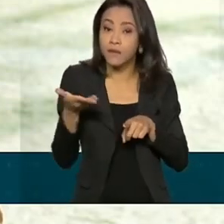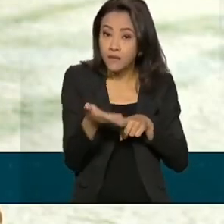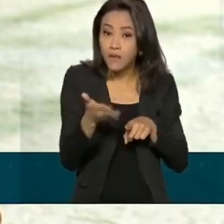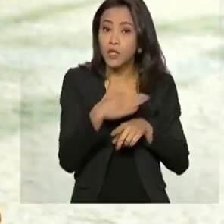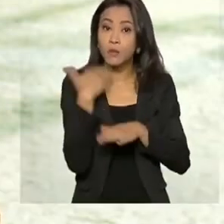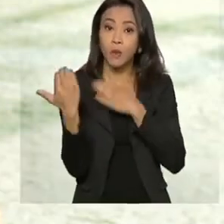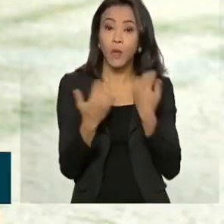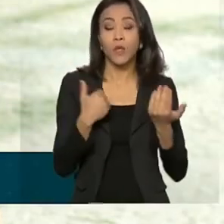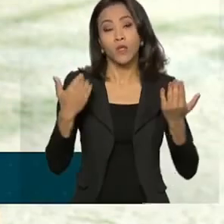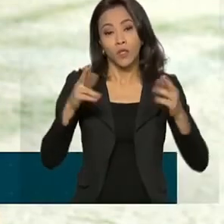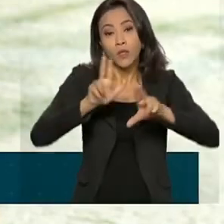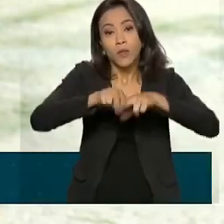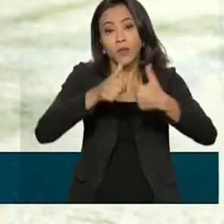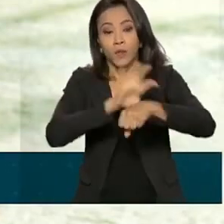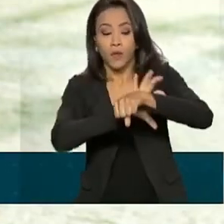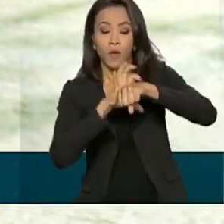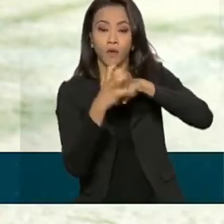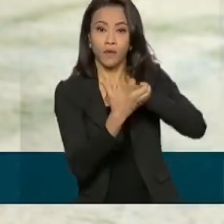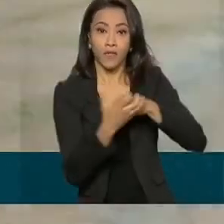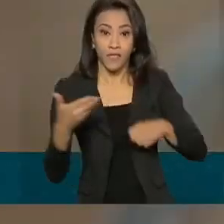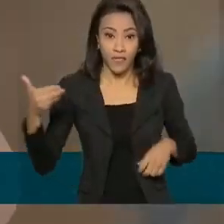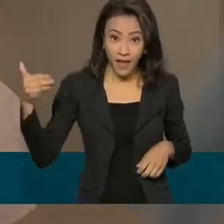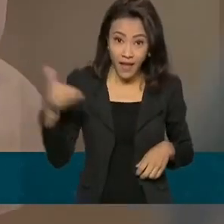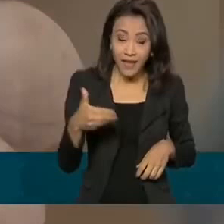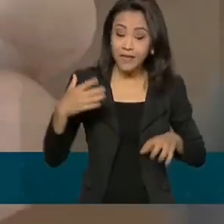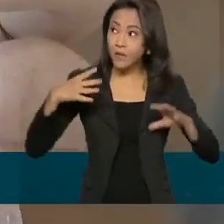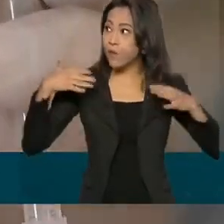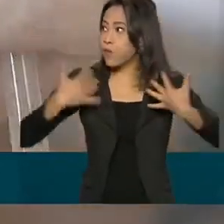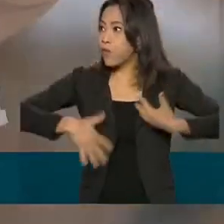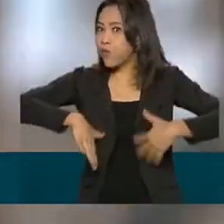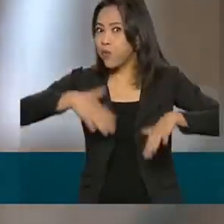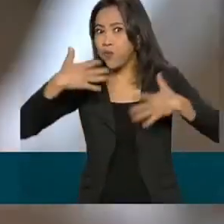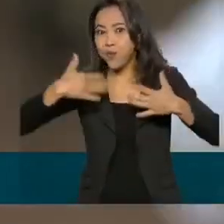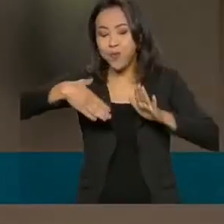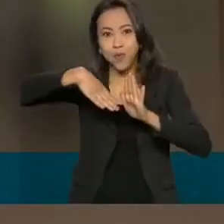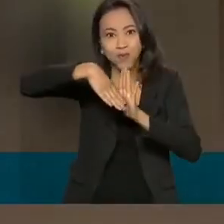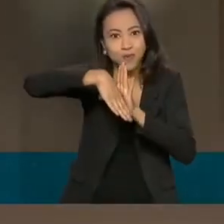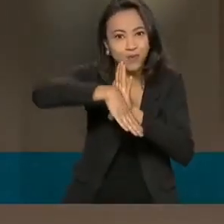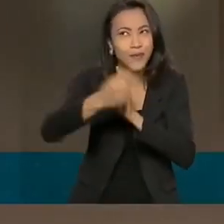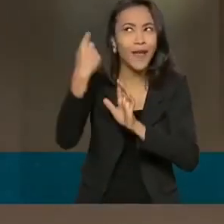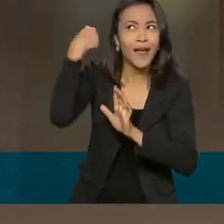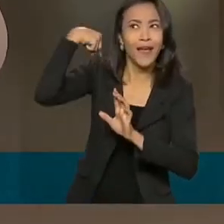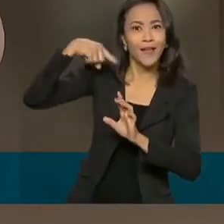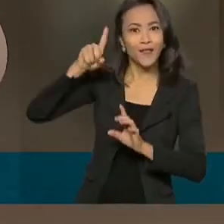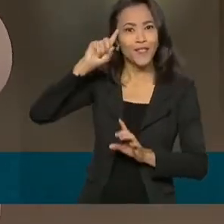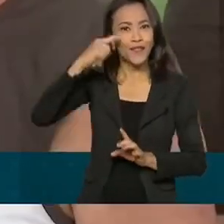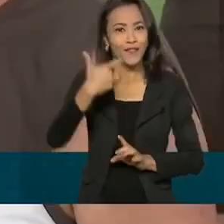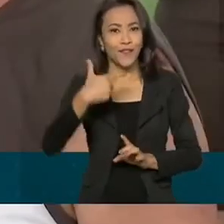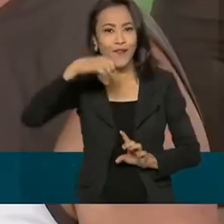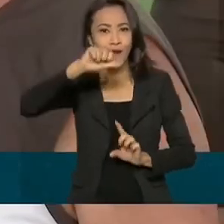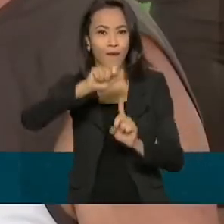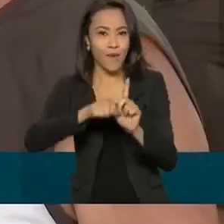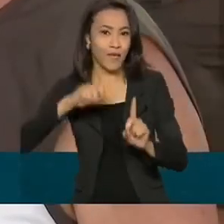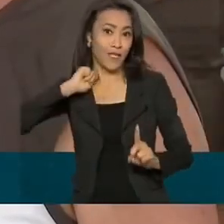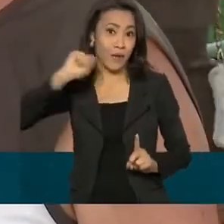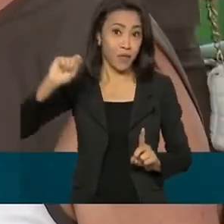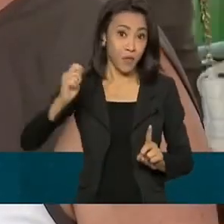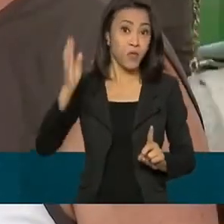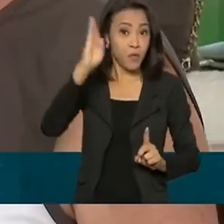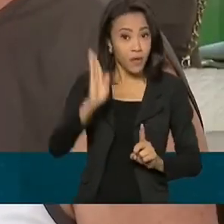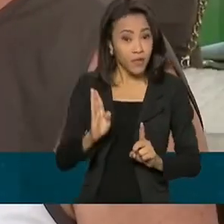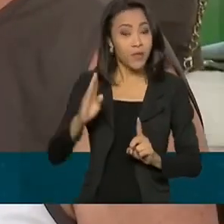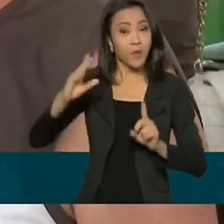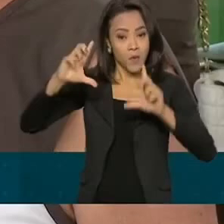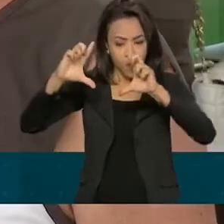de mortes por que o vídeo 19 é a maior queda no número de Vinte e Nove de Abril quando o país apresentou uma